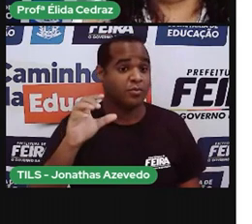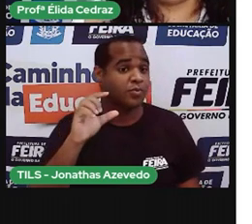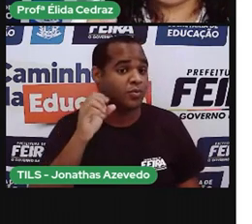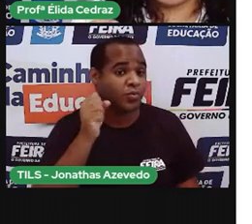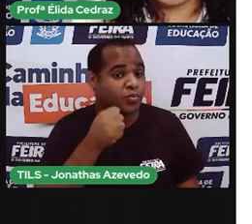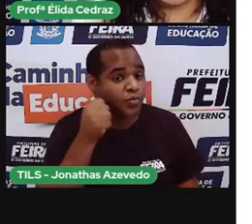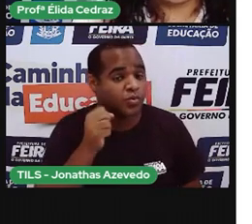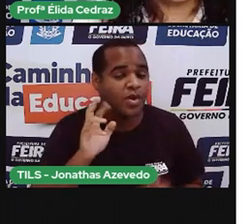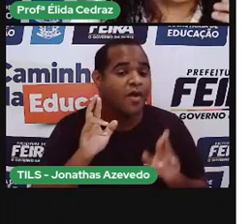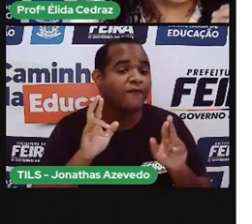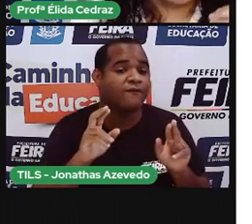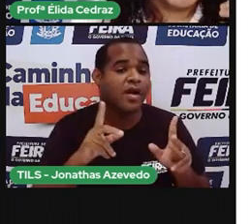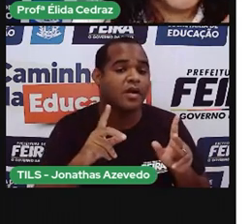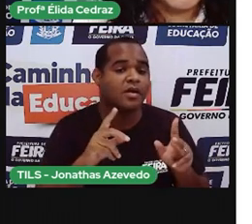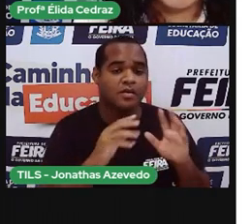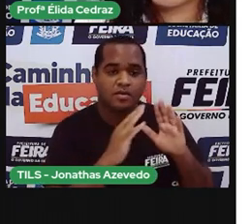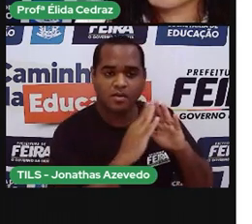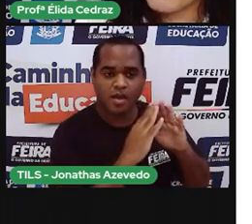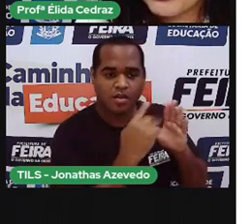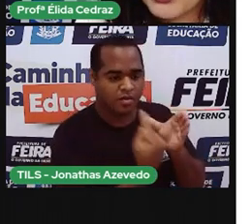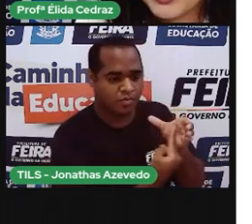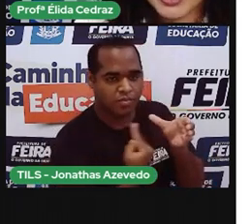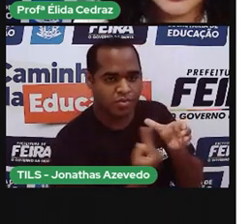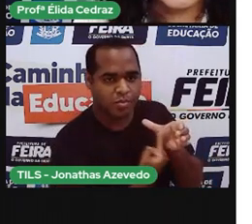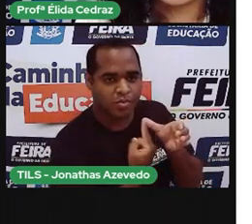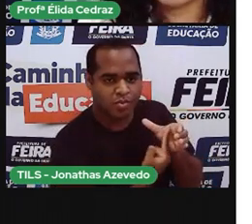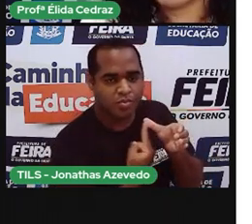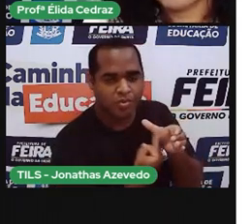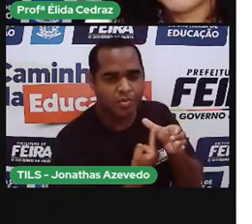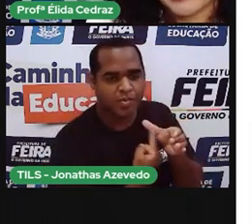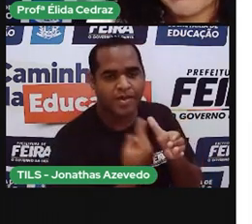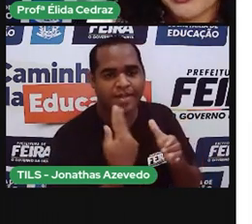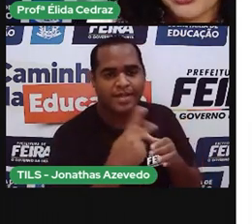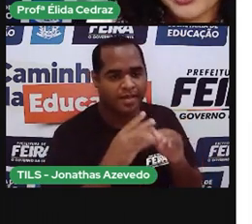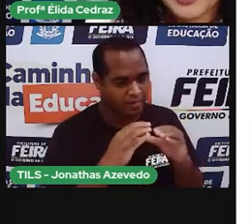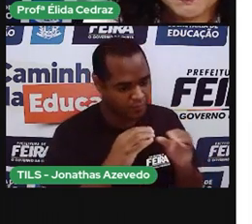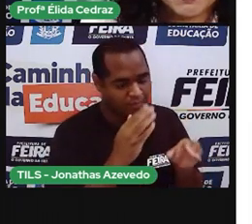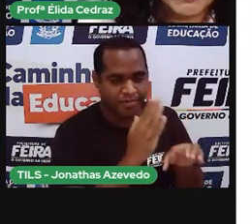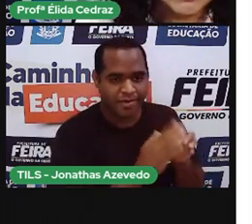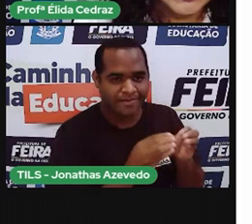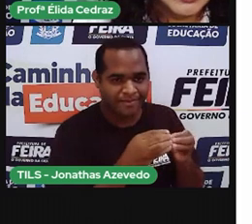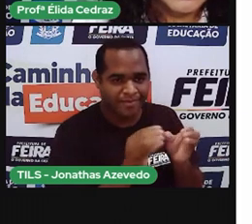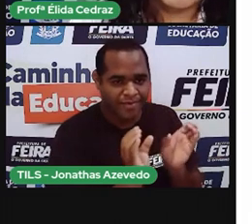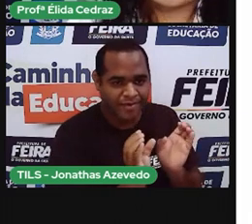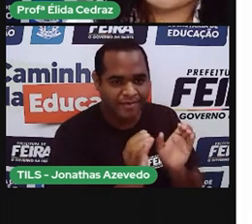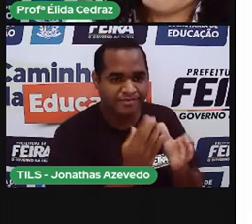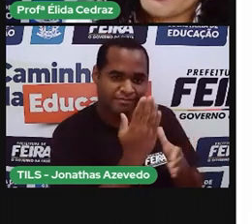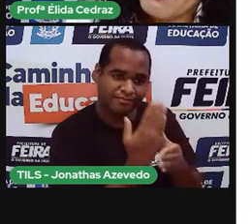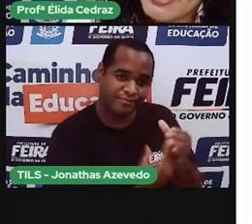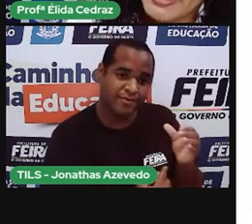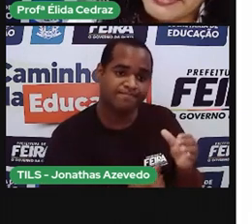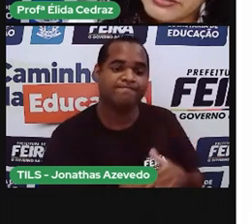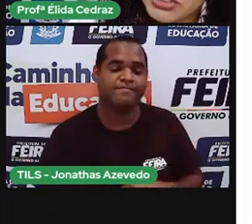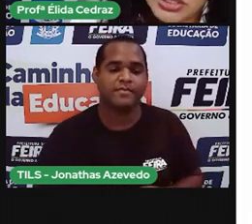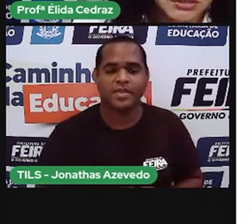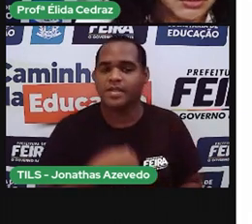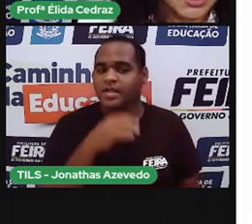é diferente do suco feito de uma fruta, da polpa da fruta. Você pega